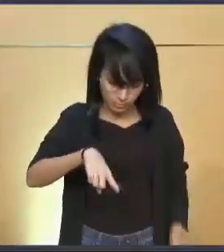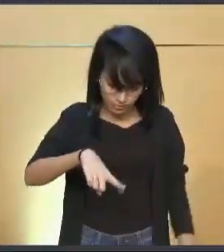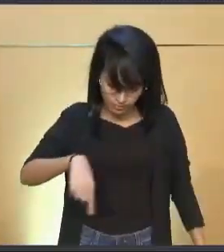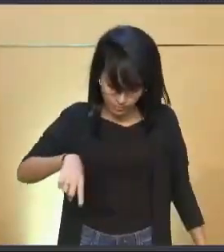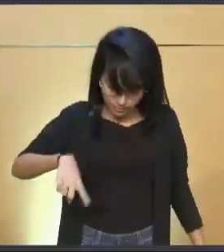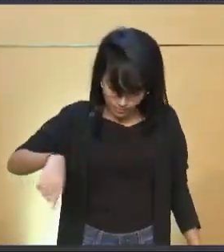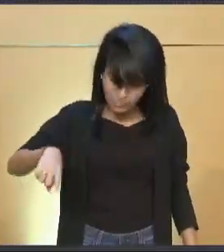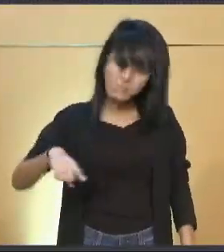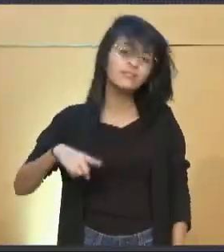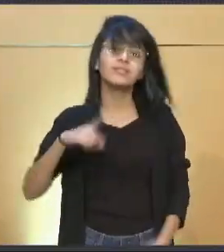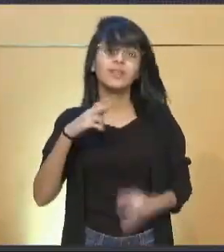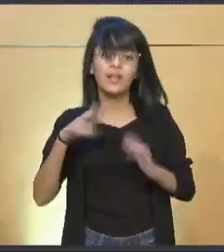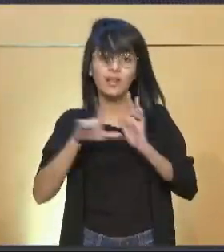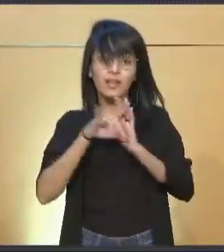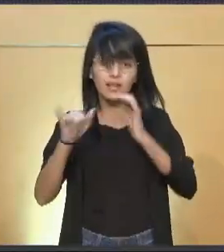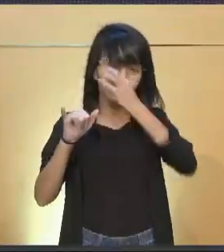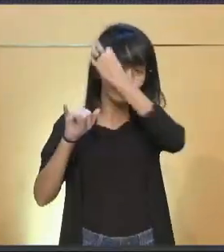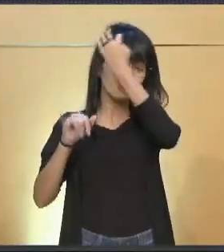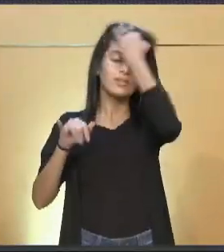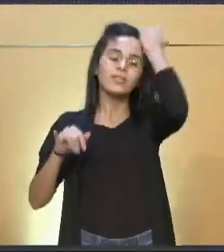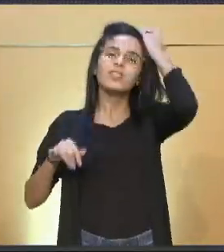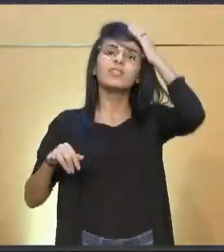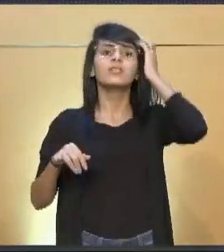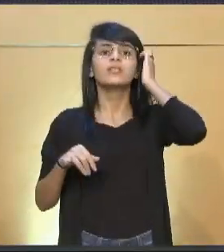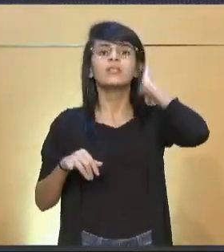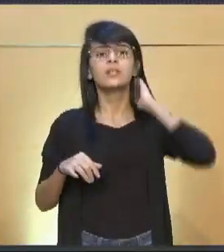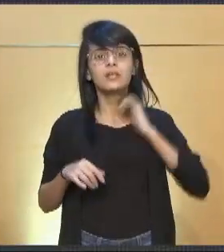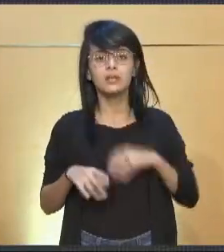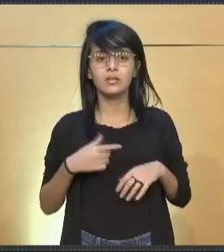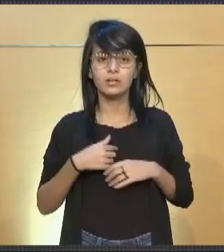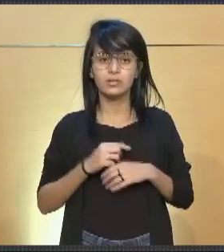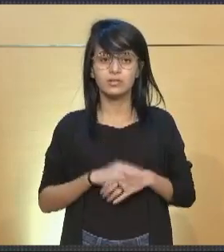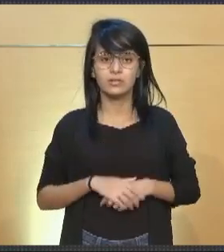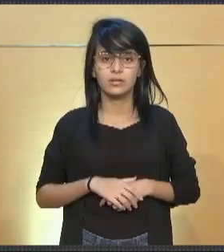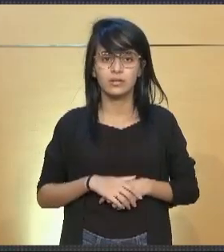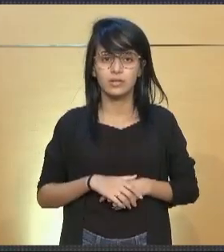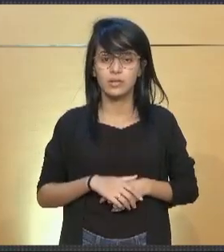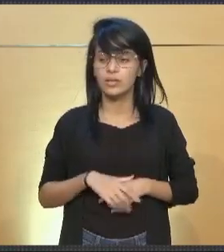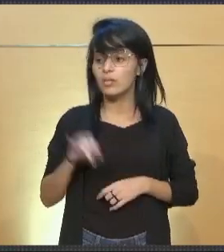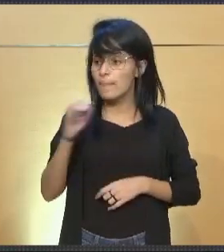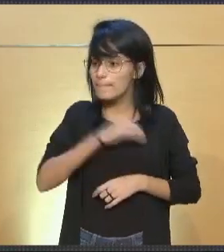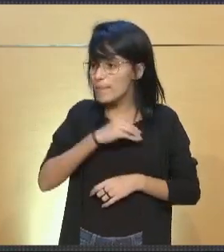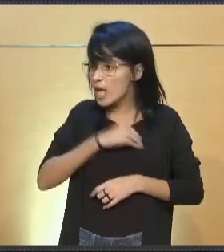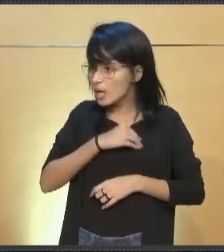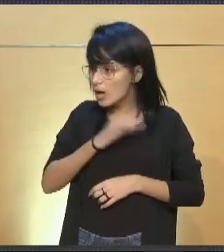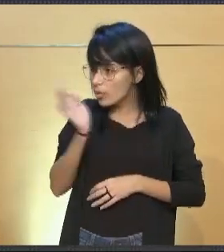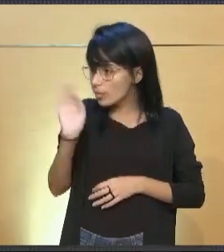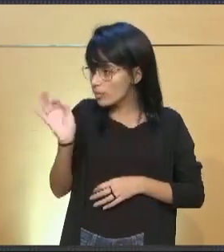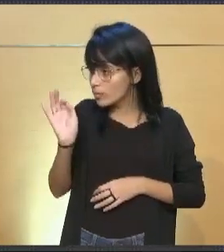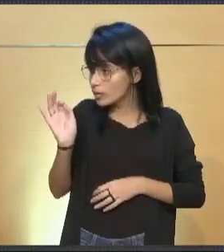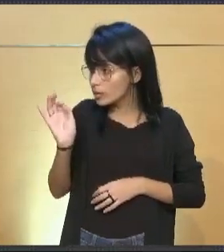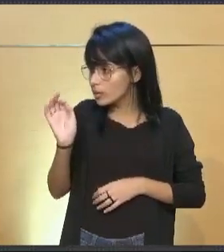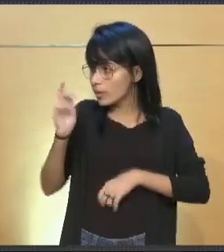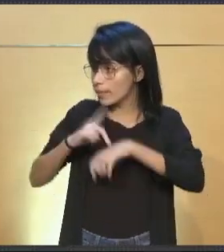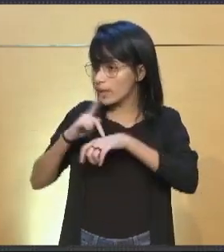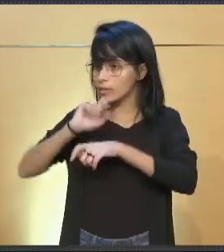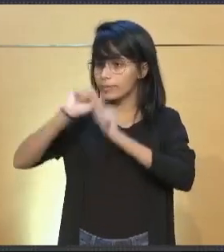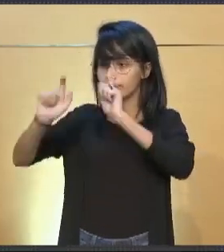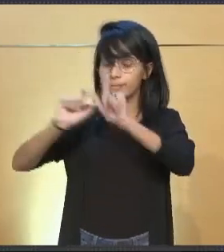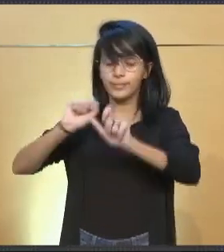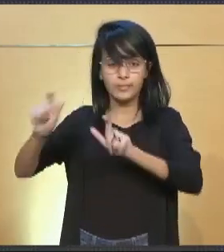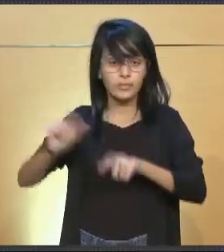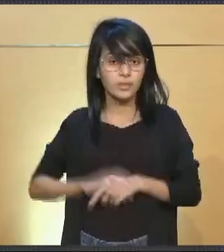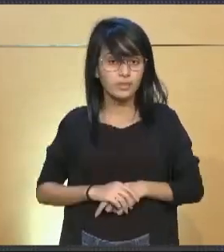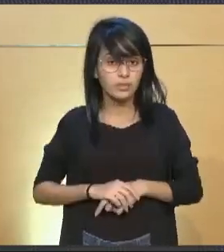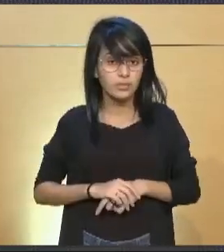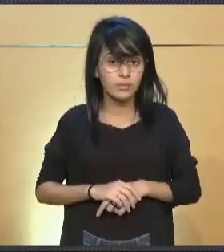legislador, e Jesus vai dizer a cada um deles, quem não tem pecado, atire a pedra. A questão de Jesus